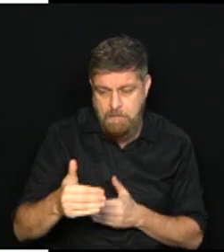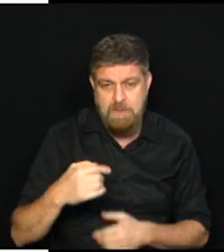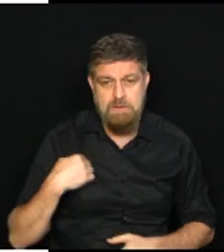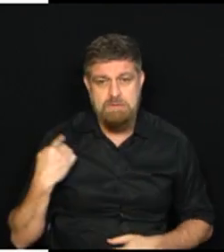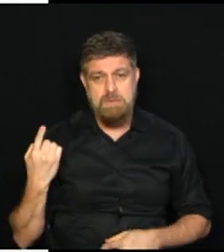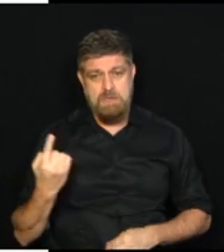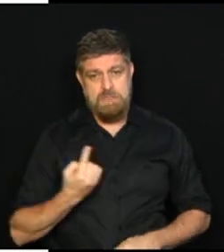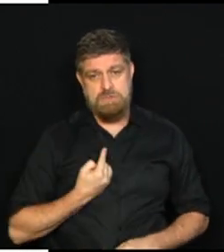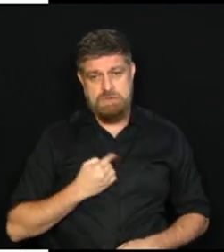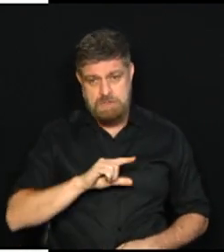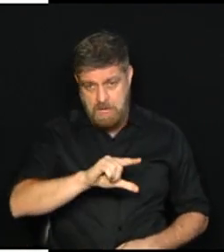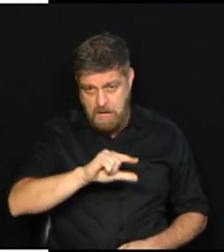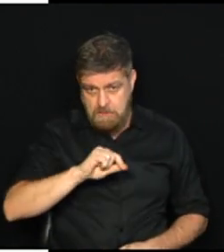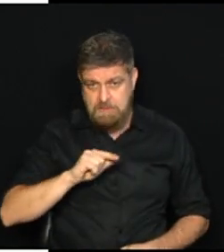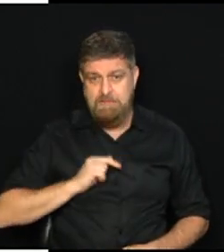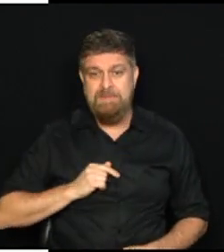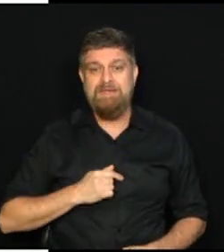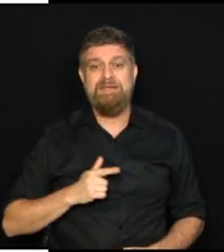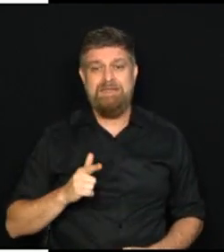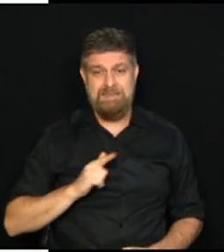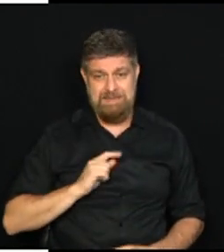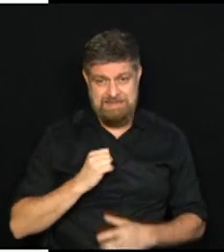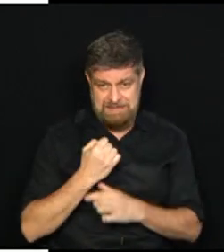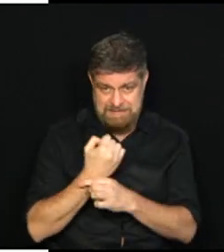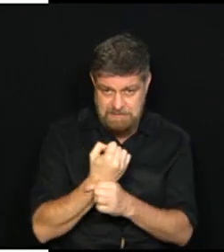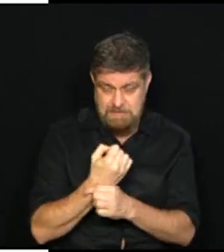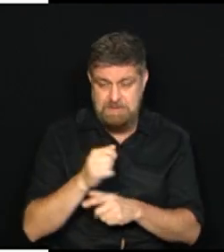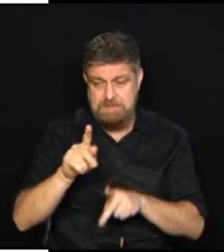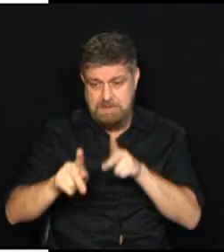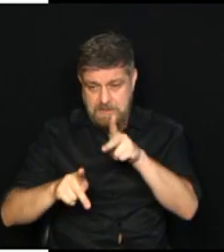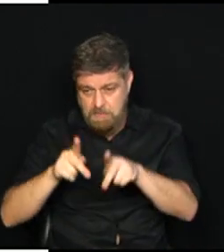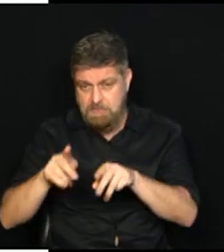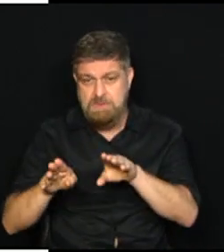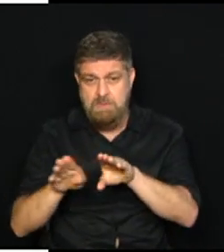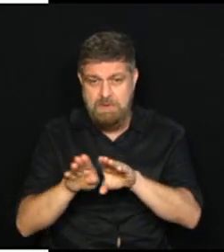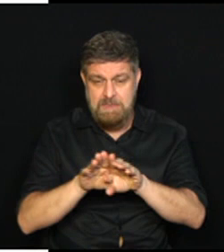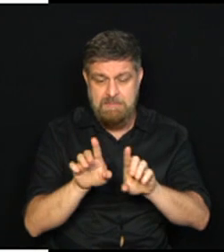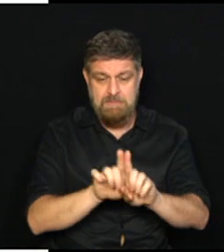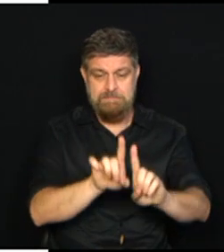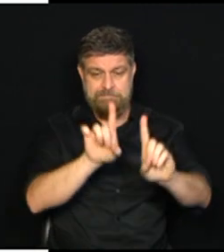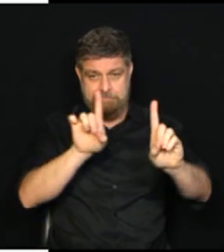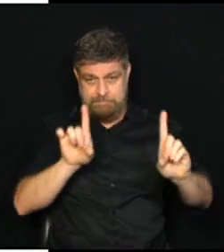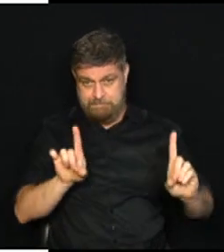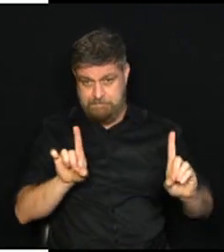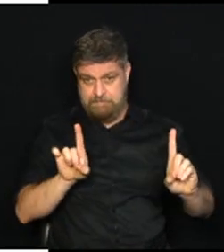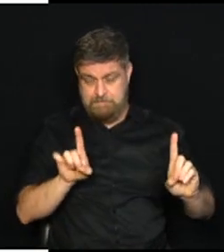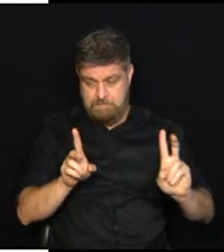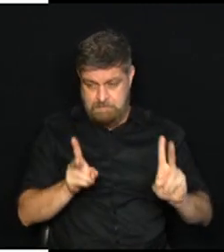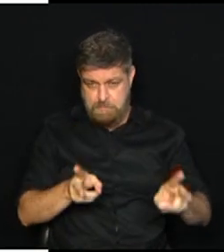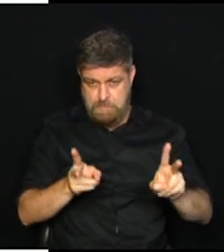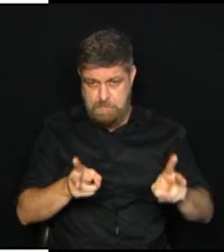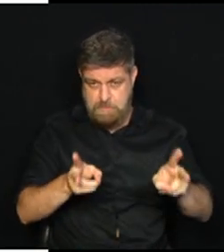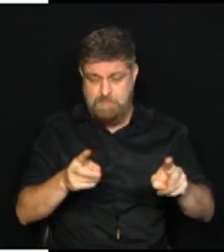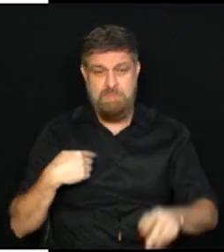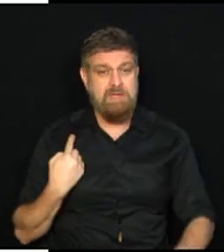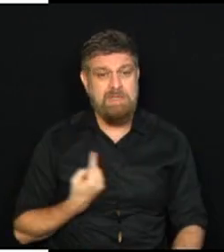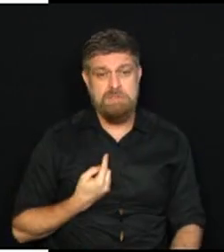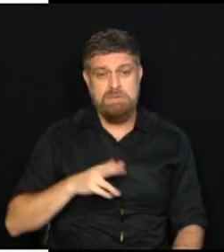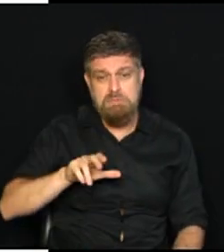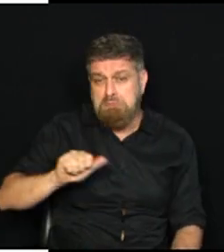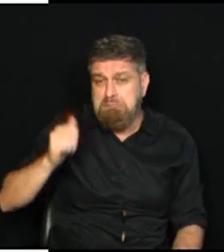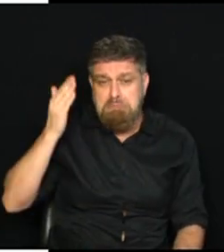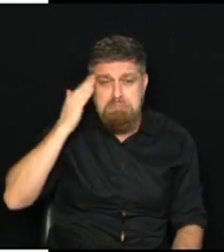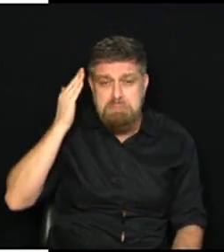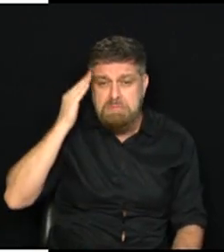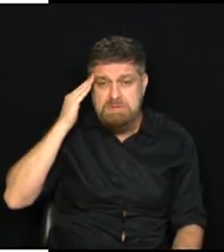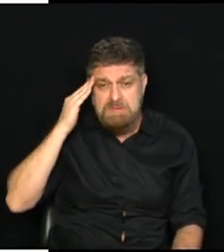fez essa opção tanto para garantir a segurança da população como o distanciamento, e também porque a gente nunca sabe o